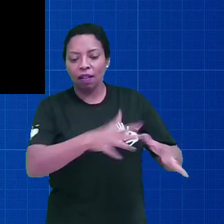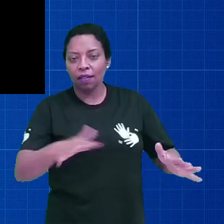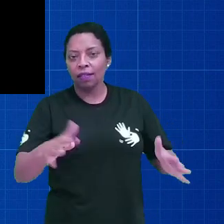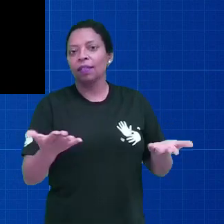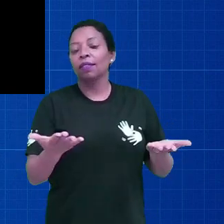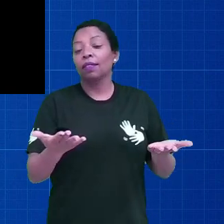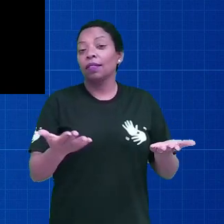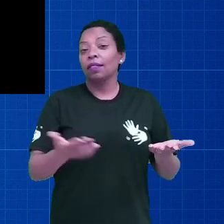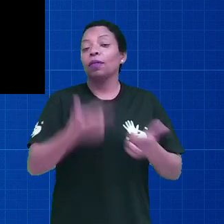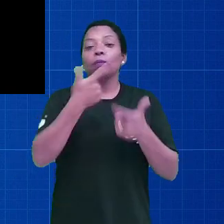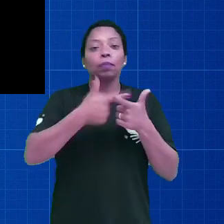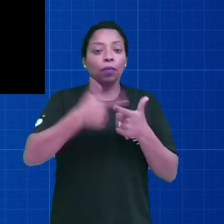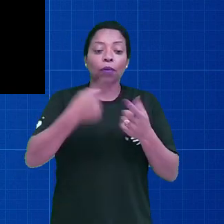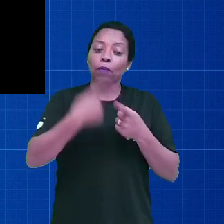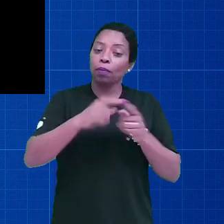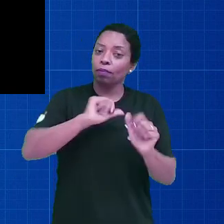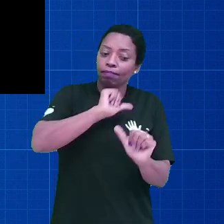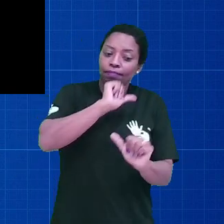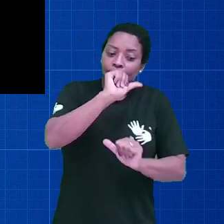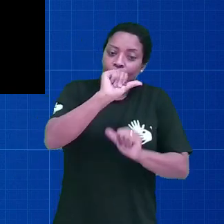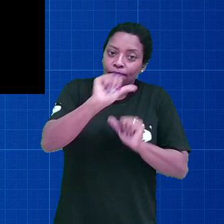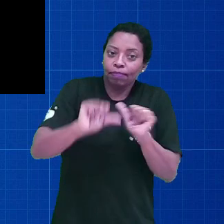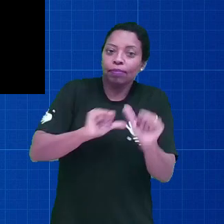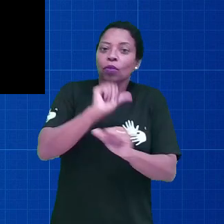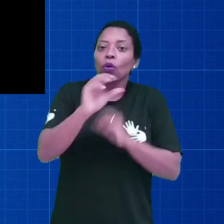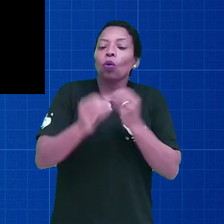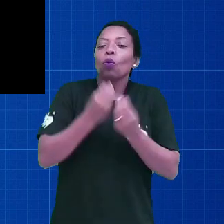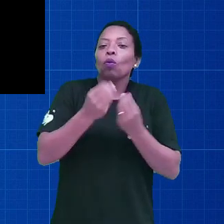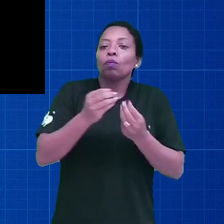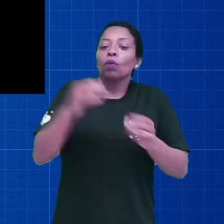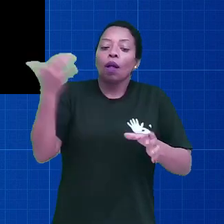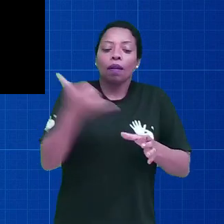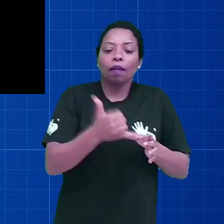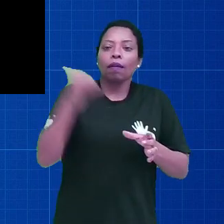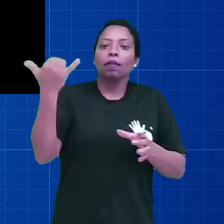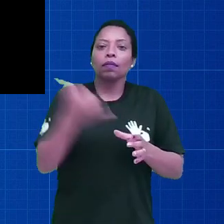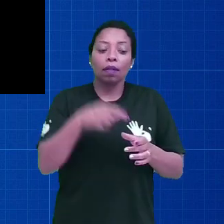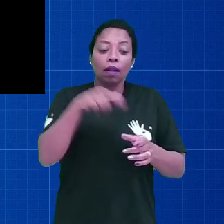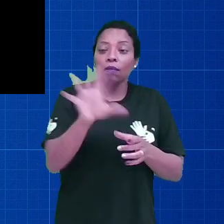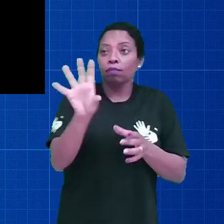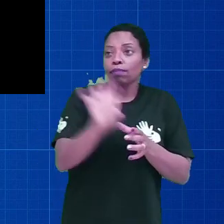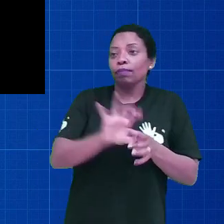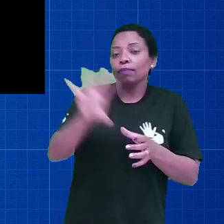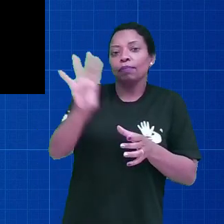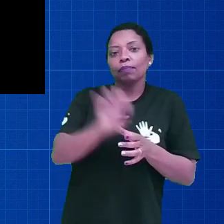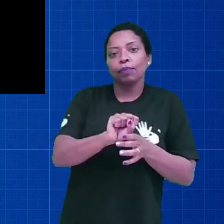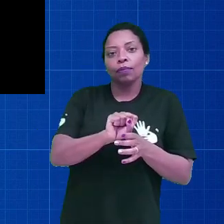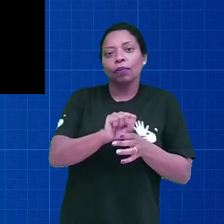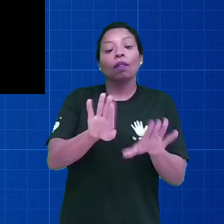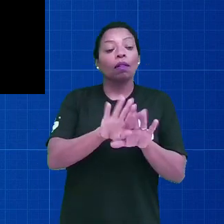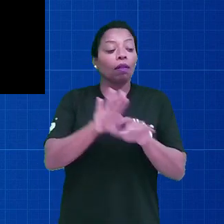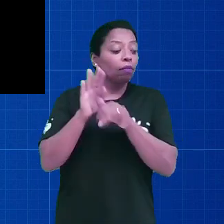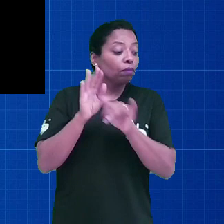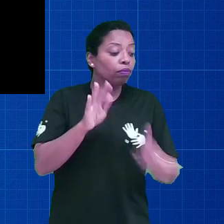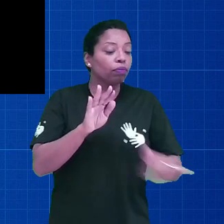oceano, nós estamos mudando a quantidade de energia que o oceano está absorvendo. E,